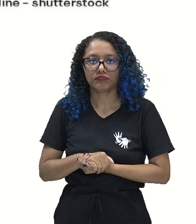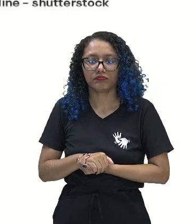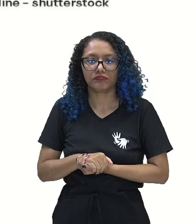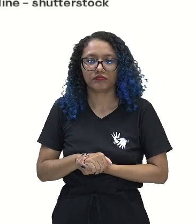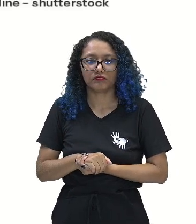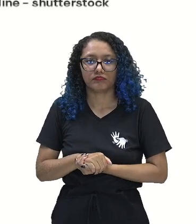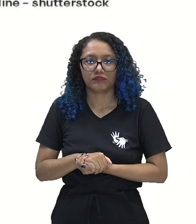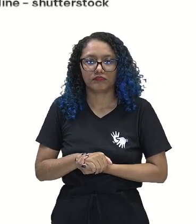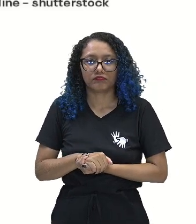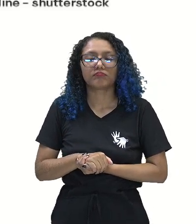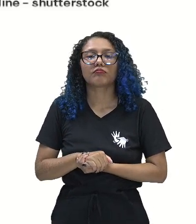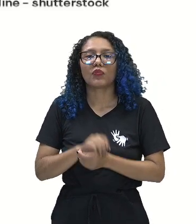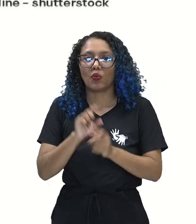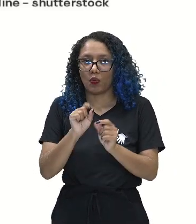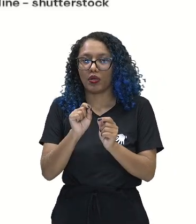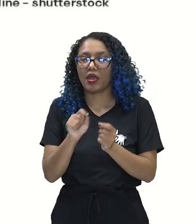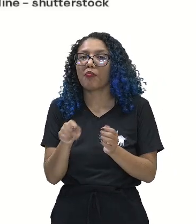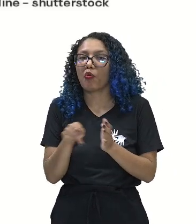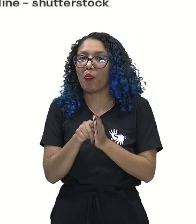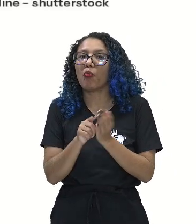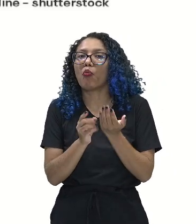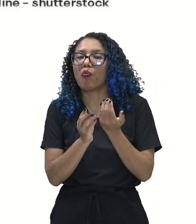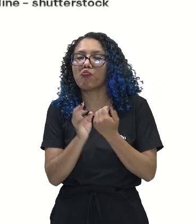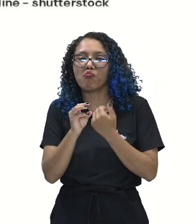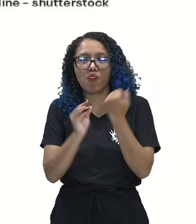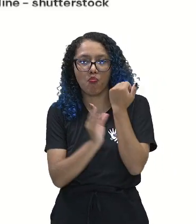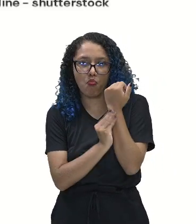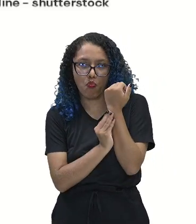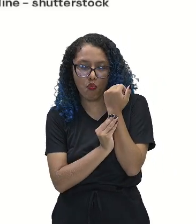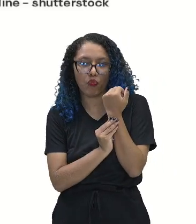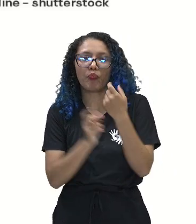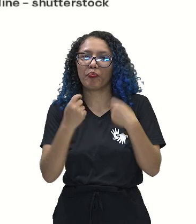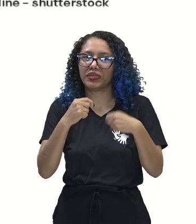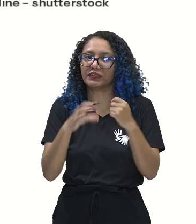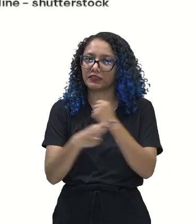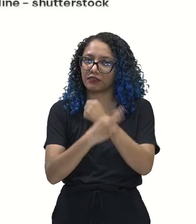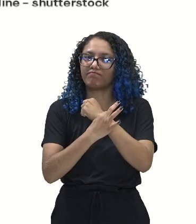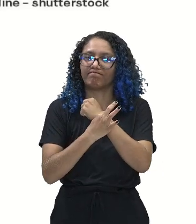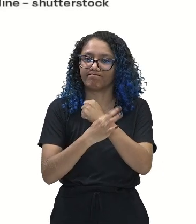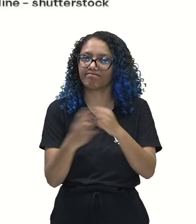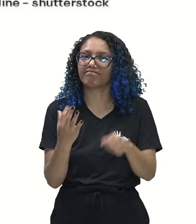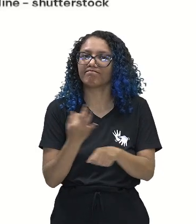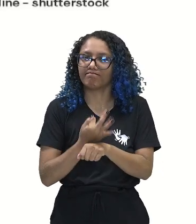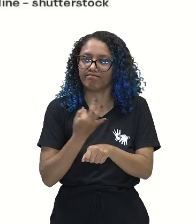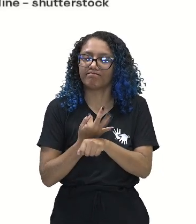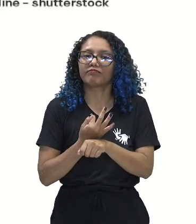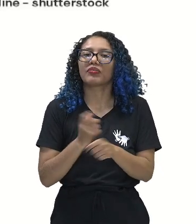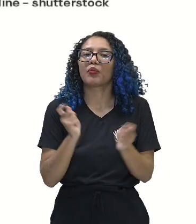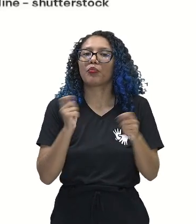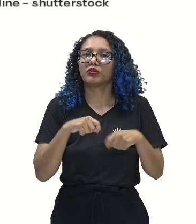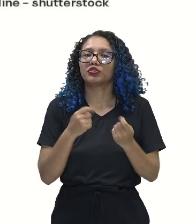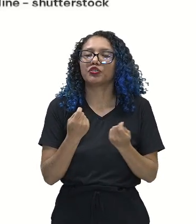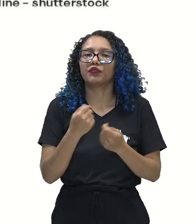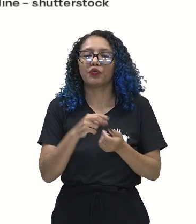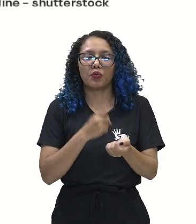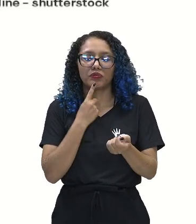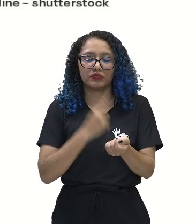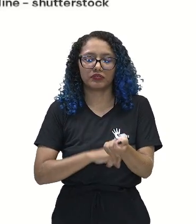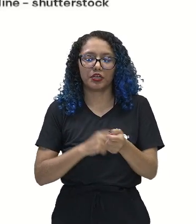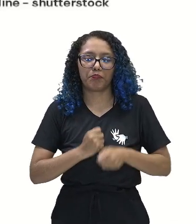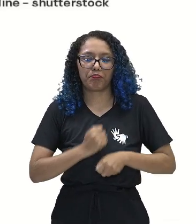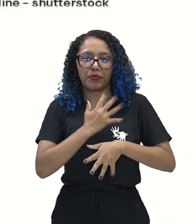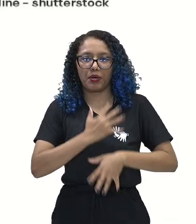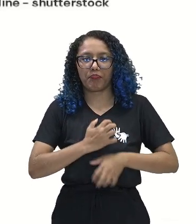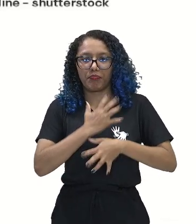muscular, deve ser resistente para que, então, possa bombear esse sangue para todo o corpo. Nós vamos